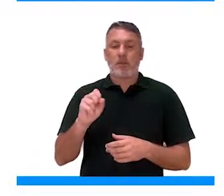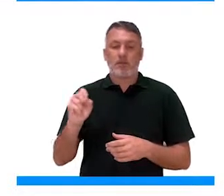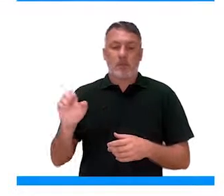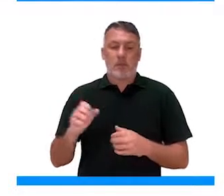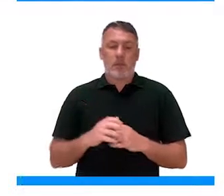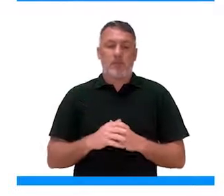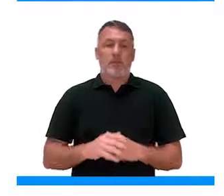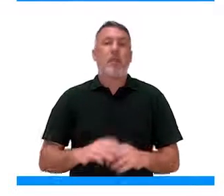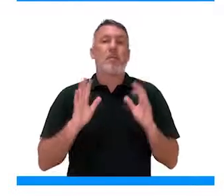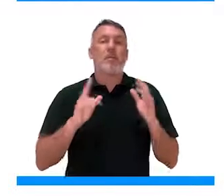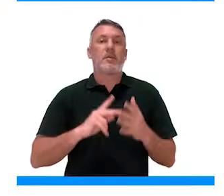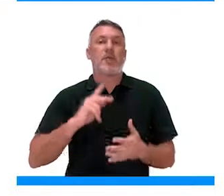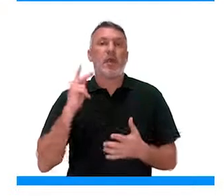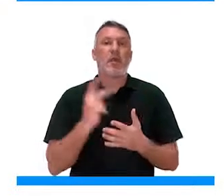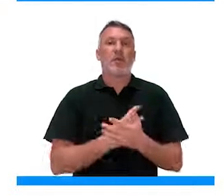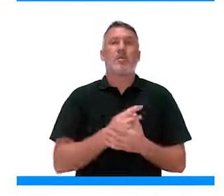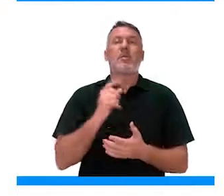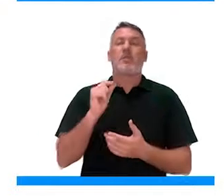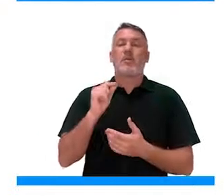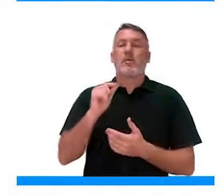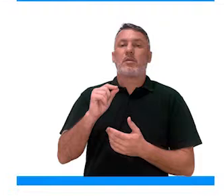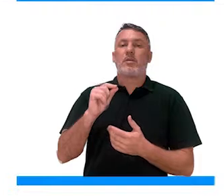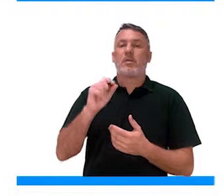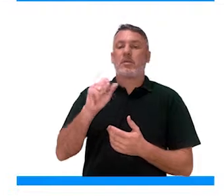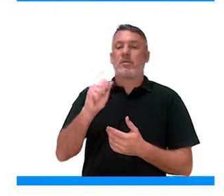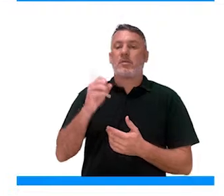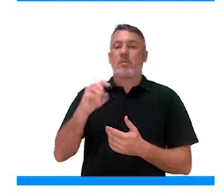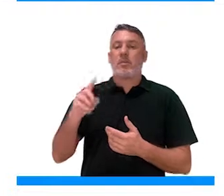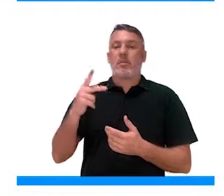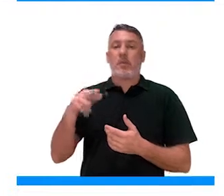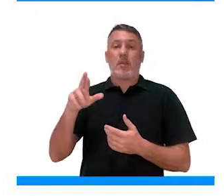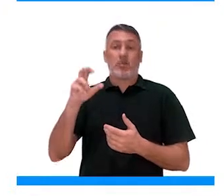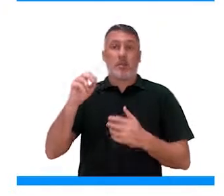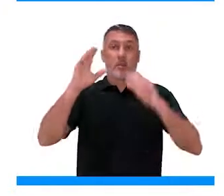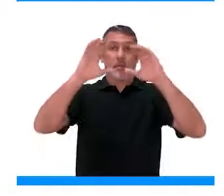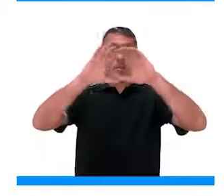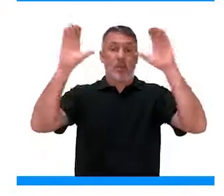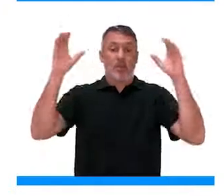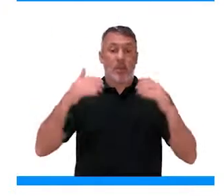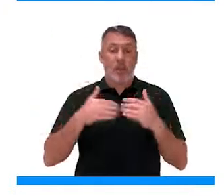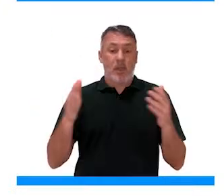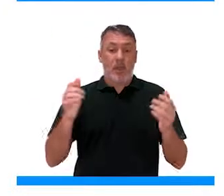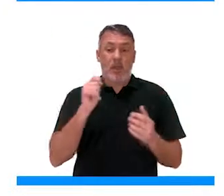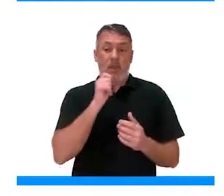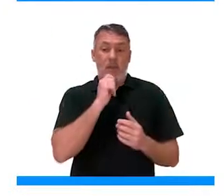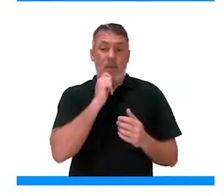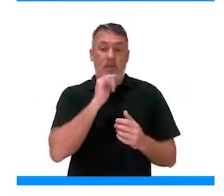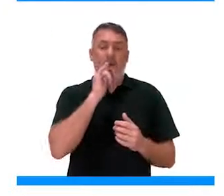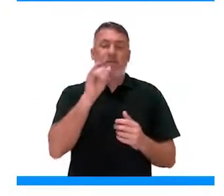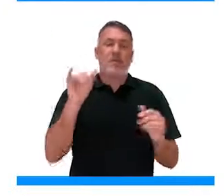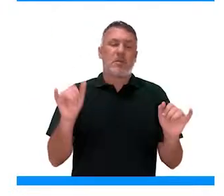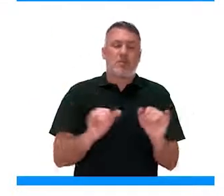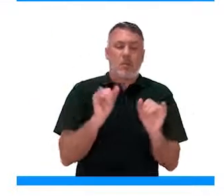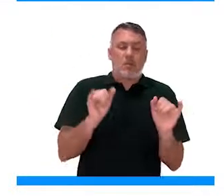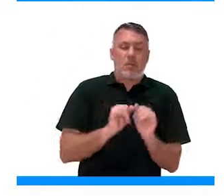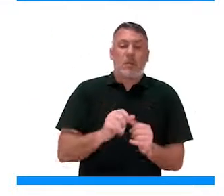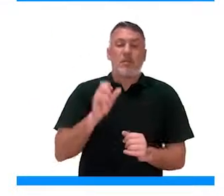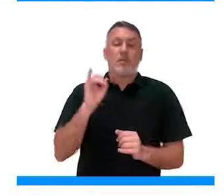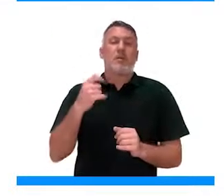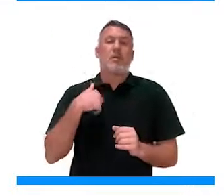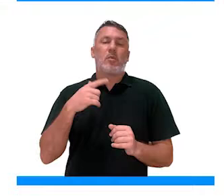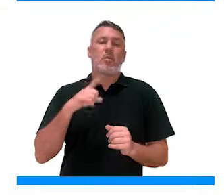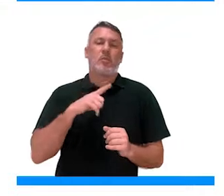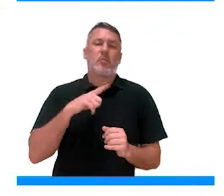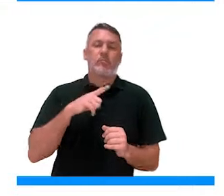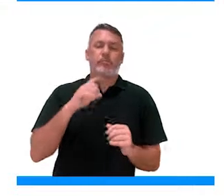subisse. Mas, porém, acontecesse de São Pedro não abrisse a porta do céu e fosse te dizer qualquer tolice. E se